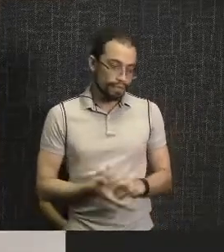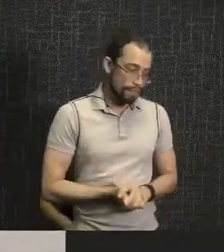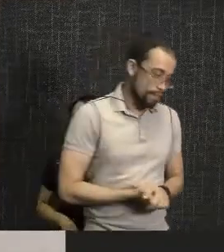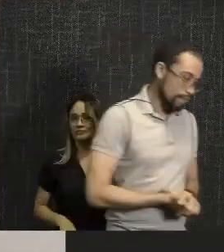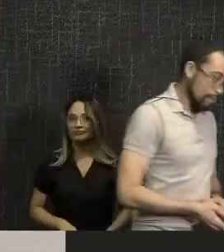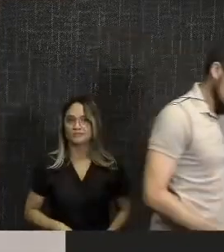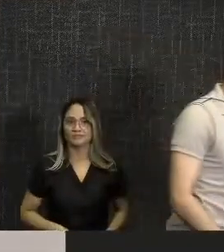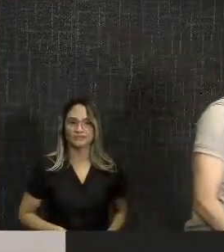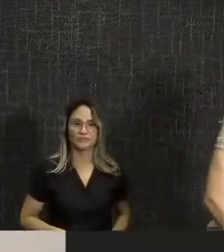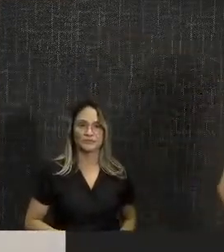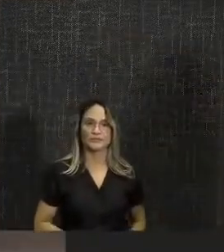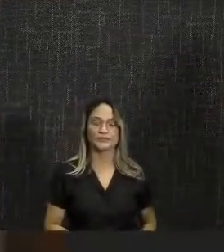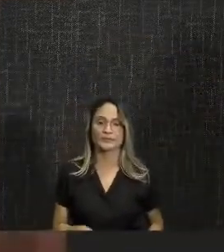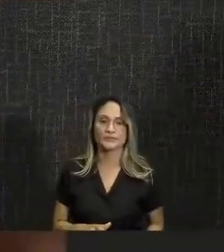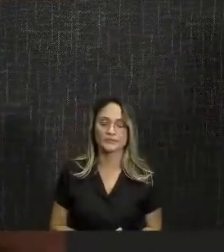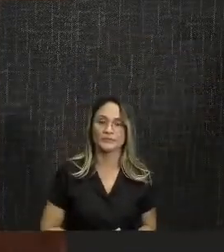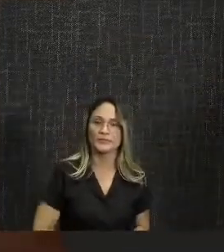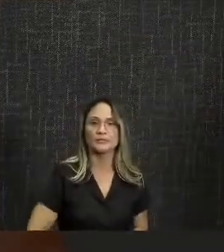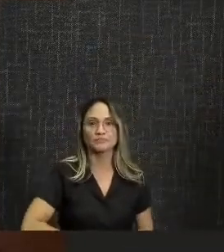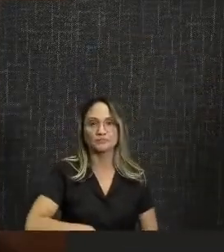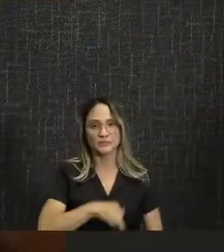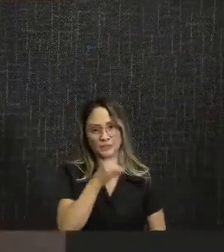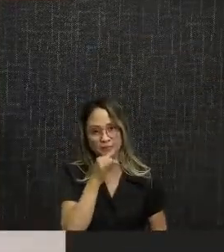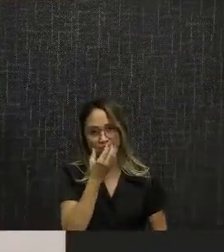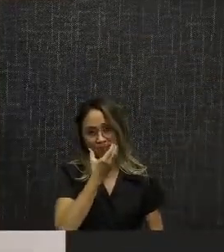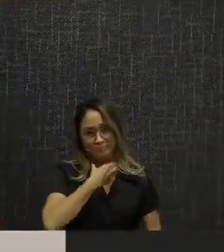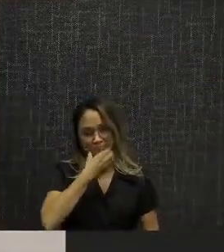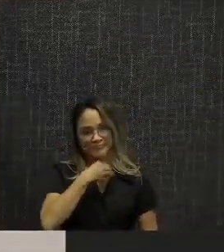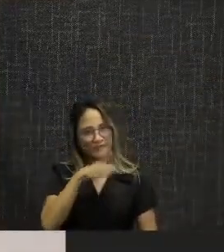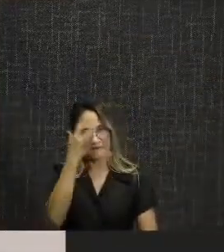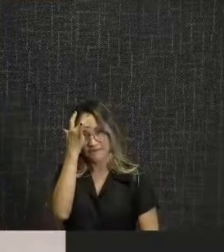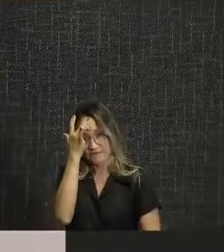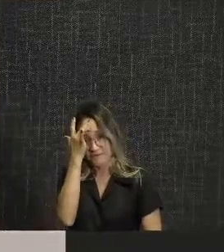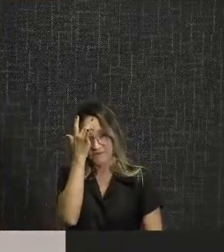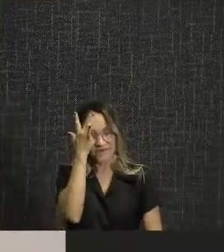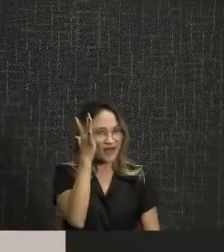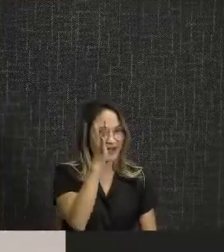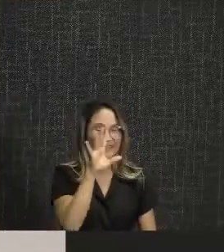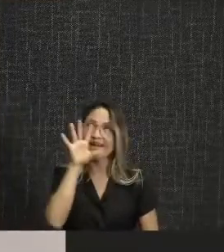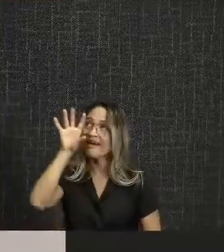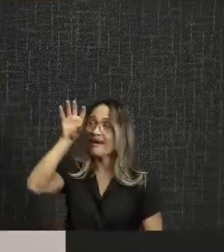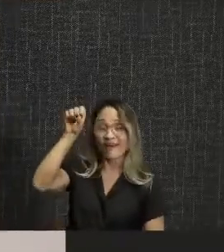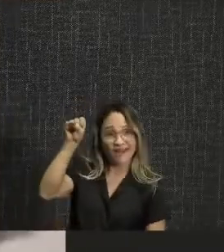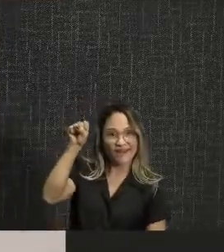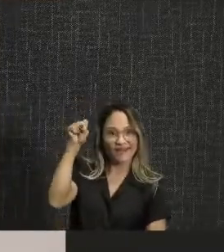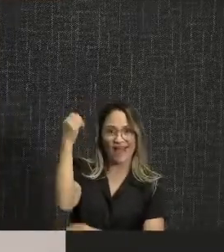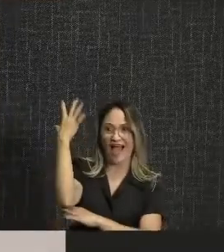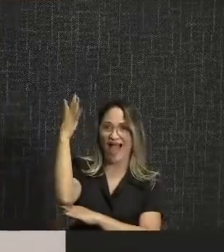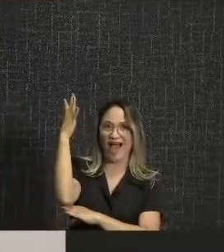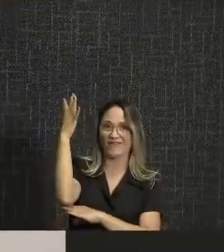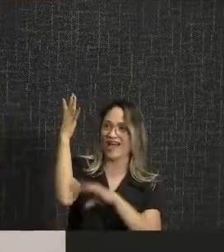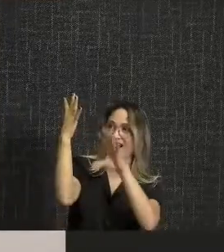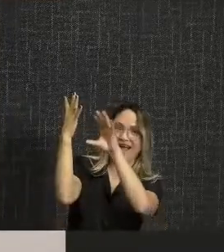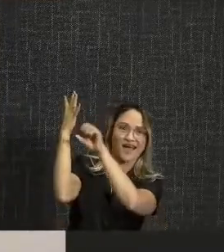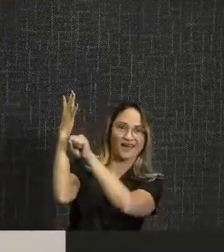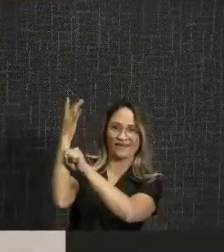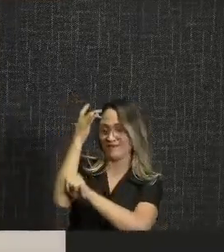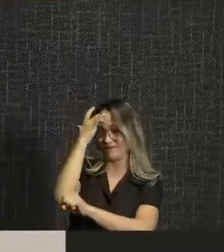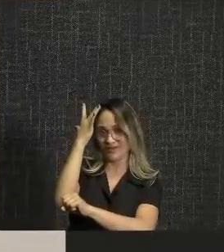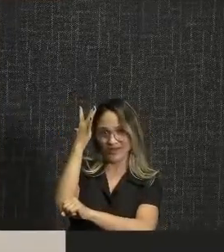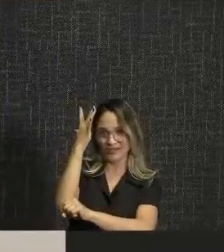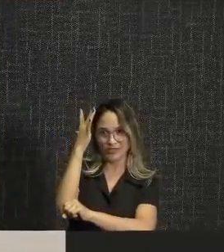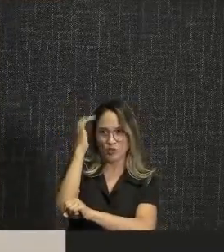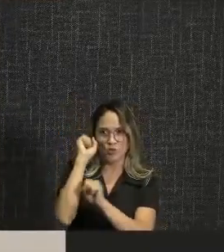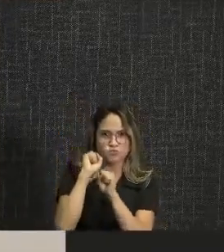e a maçã, as maçãs, elas estão fáceis assim, para você levantar a mão e pegar. Tá? Assim, você, sem muito esforço,